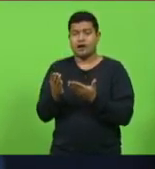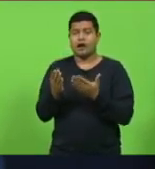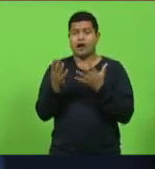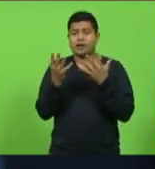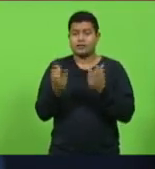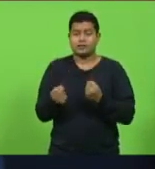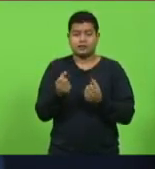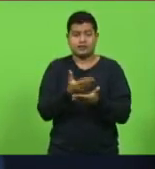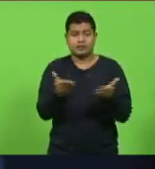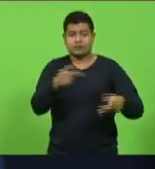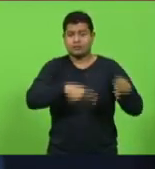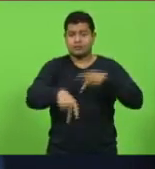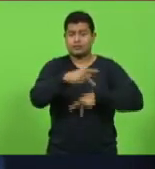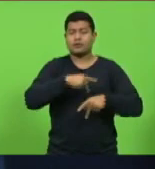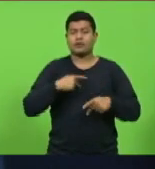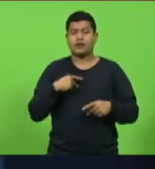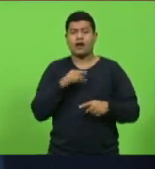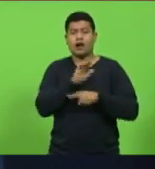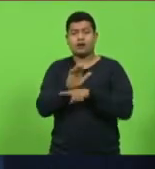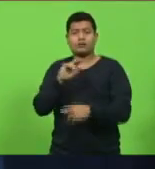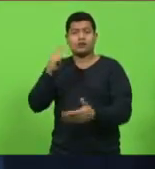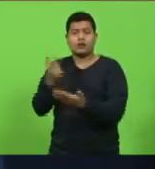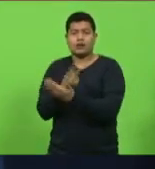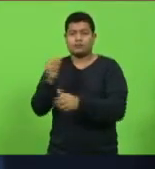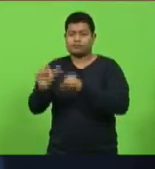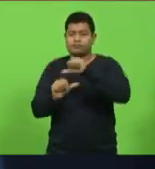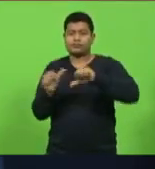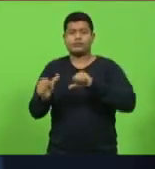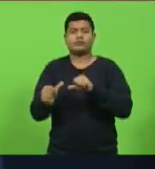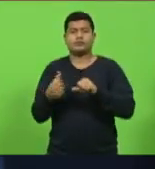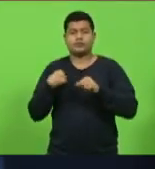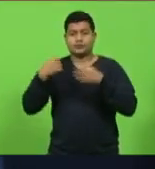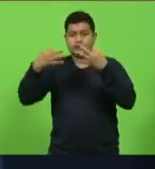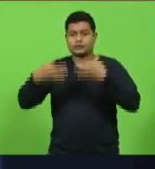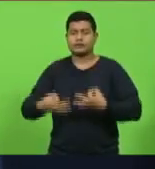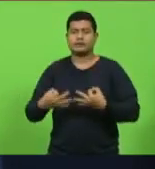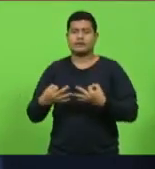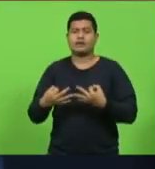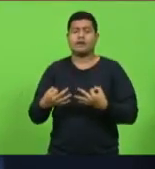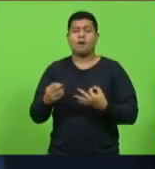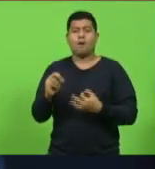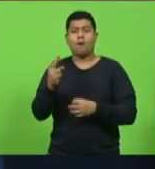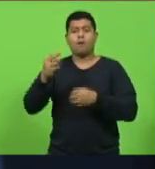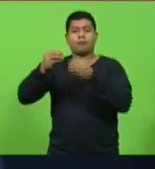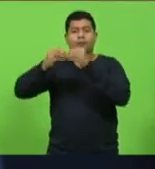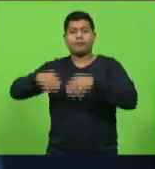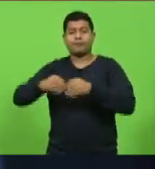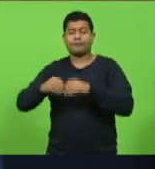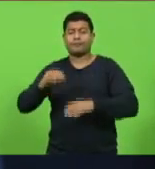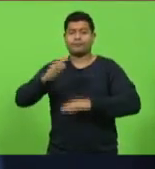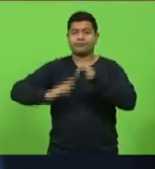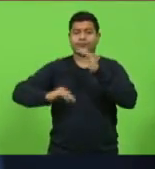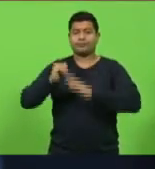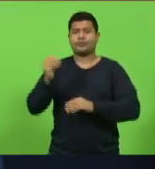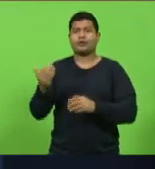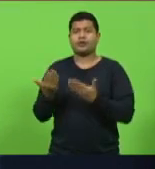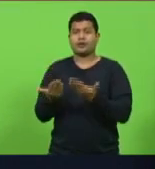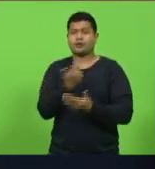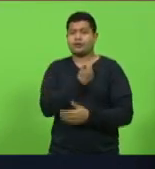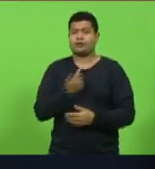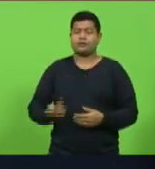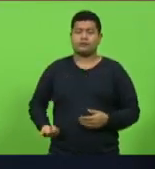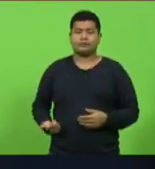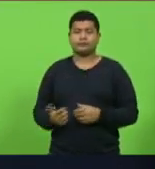agirá para corrigir os rumos institucionais e validadas ou prejudicados pela Conduta do governante